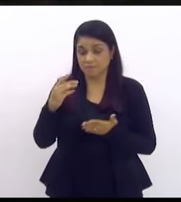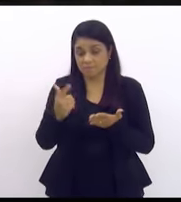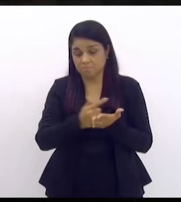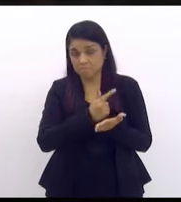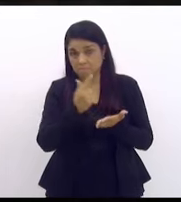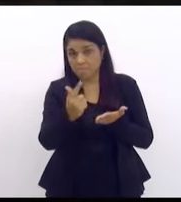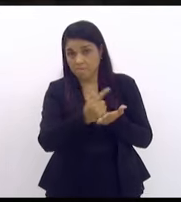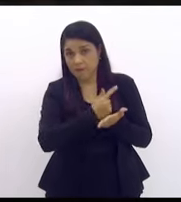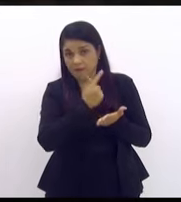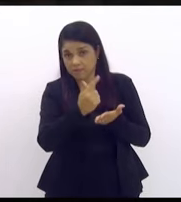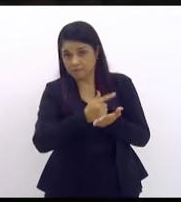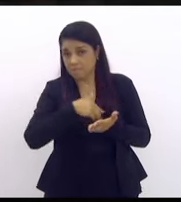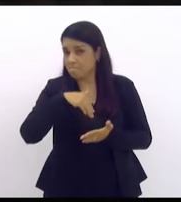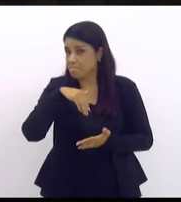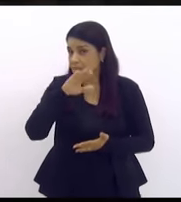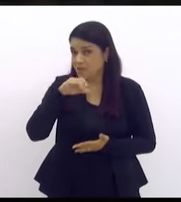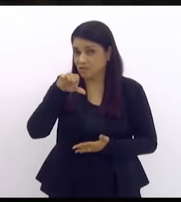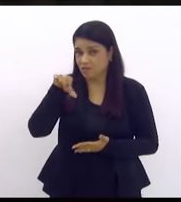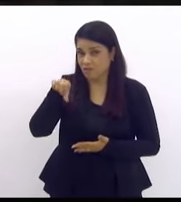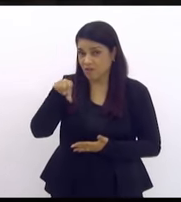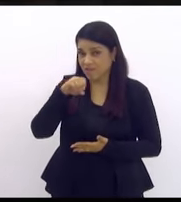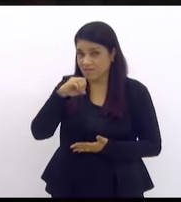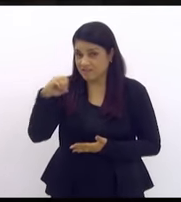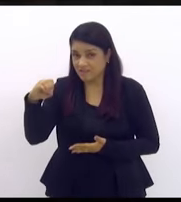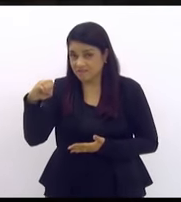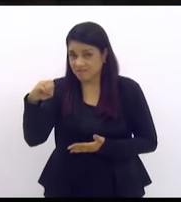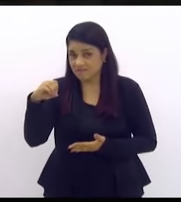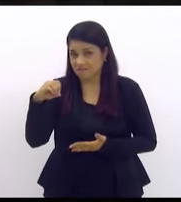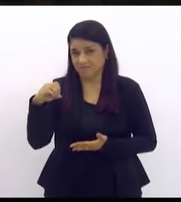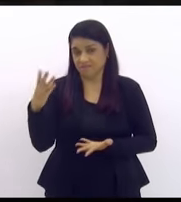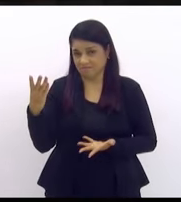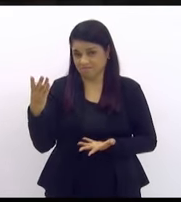de 900 páginas. Mas ele também